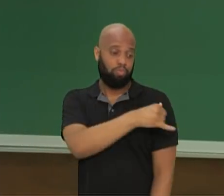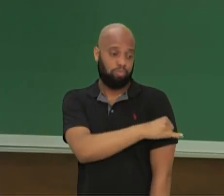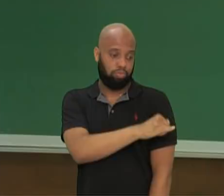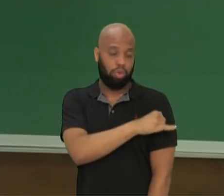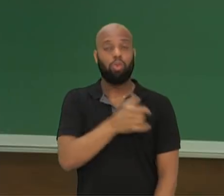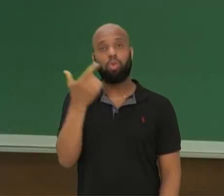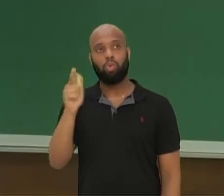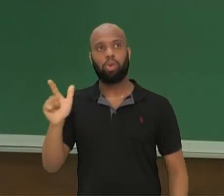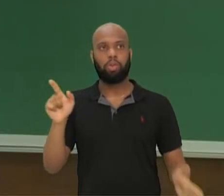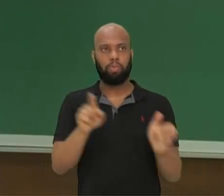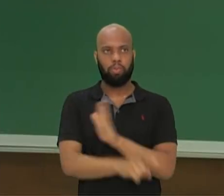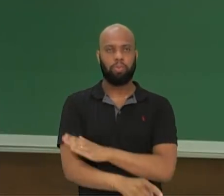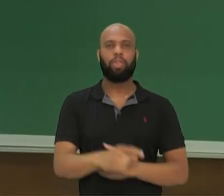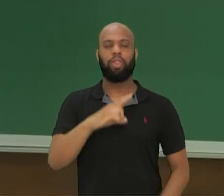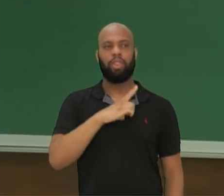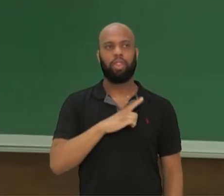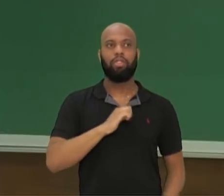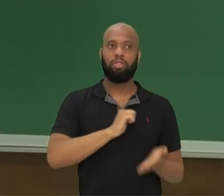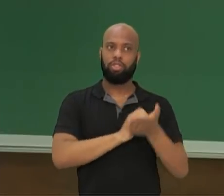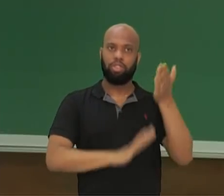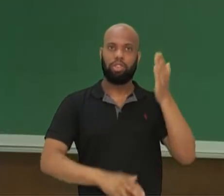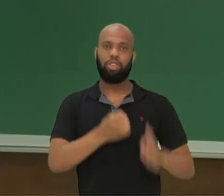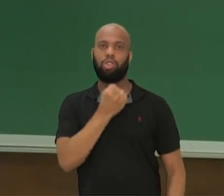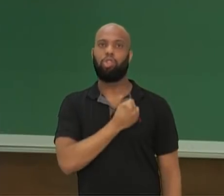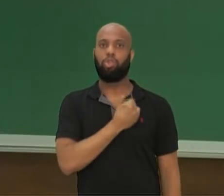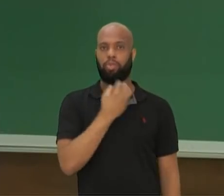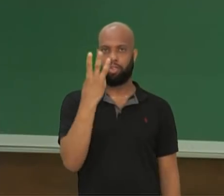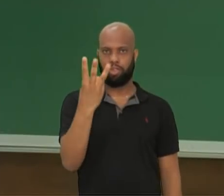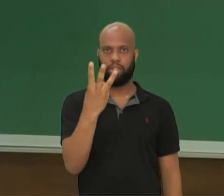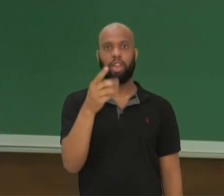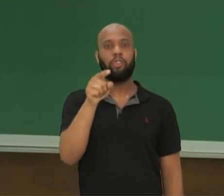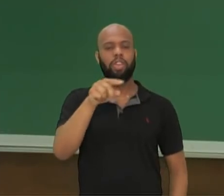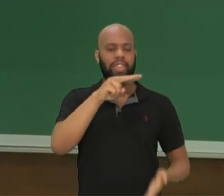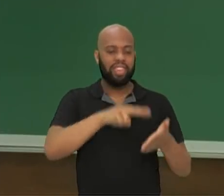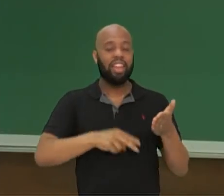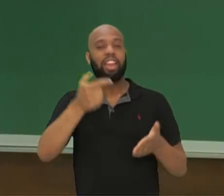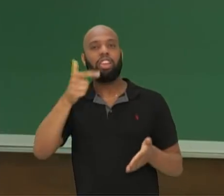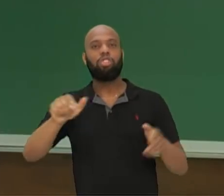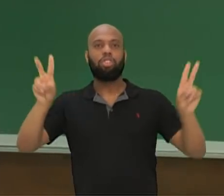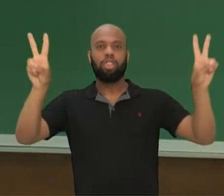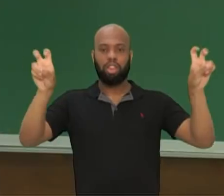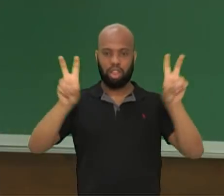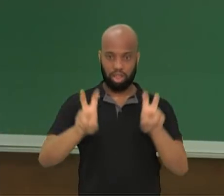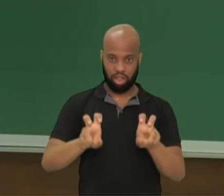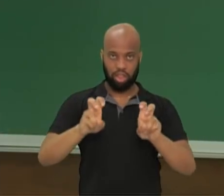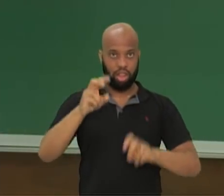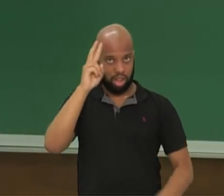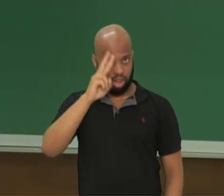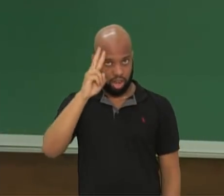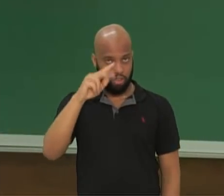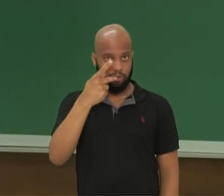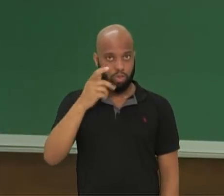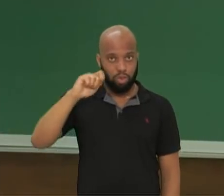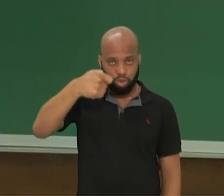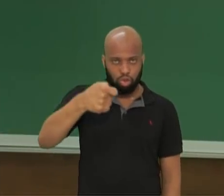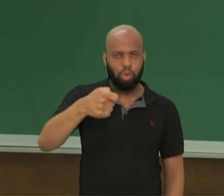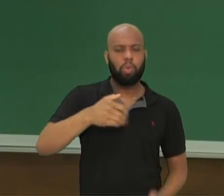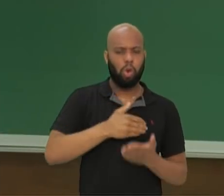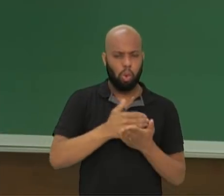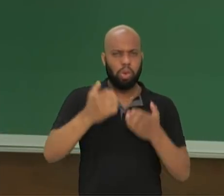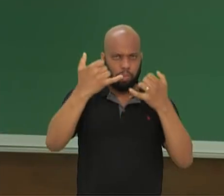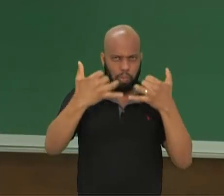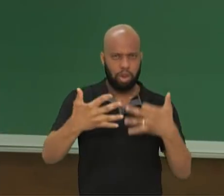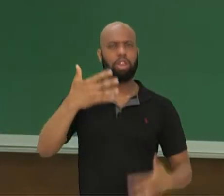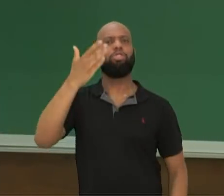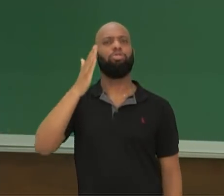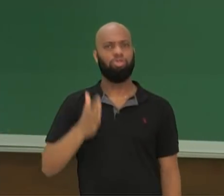para o próximo? Atividade 3. Releia o subtítulo, a linha fina. Lembra que nós falamos ali no início do